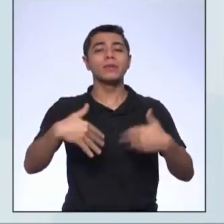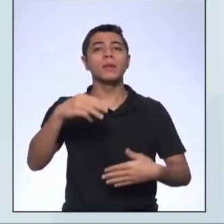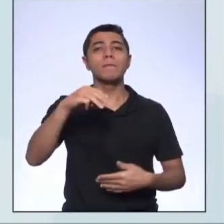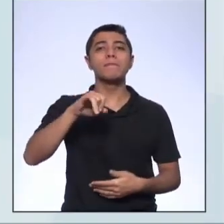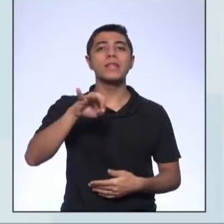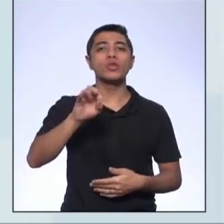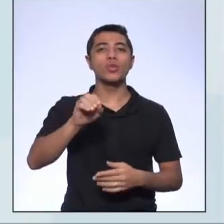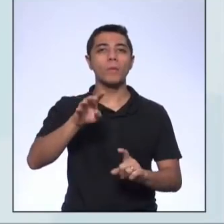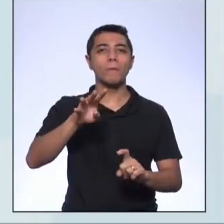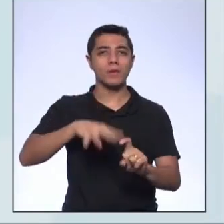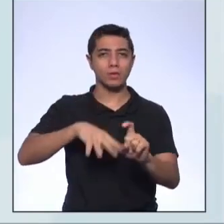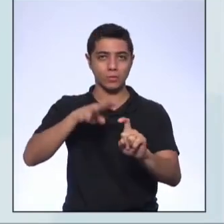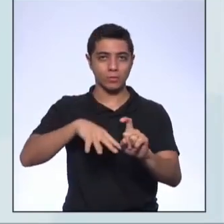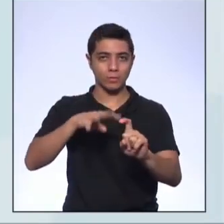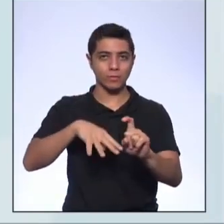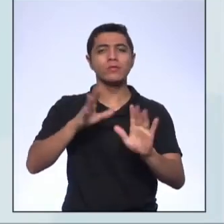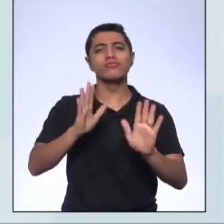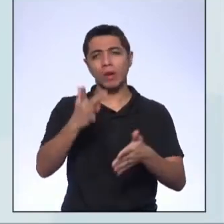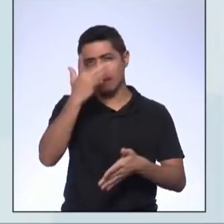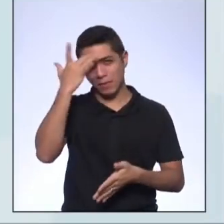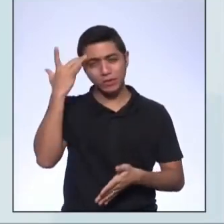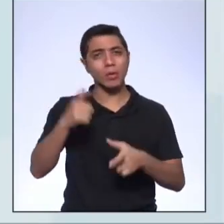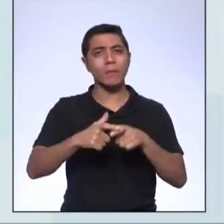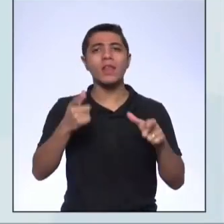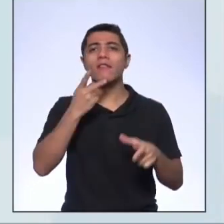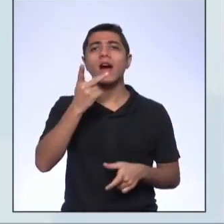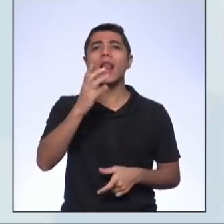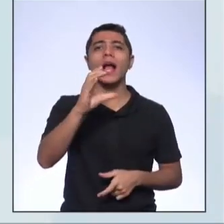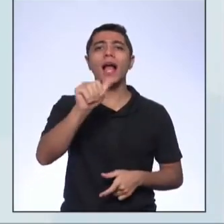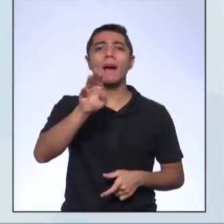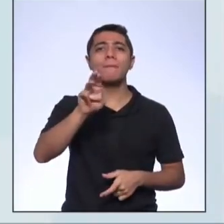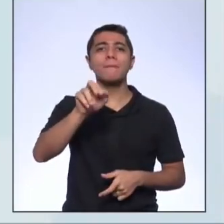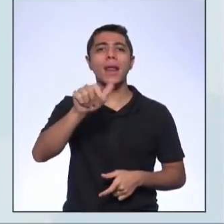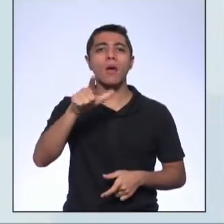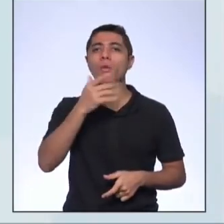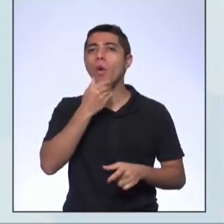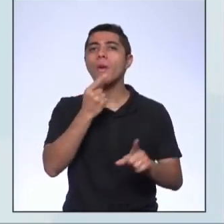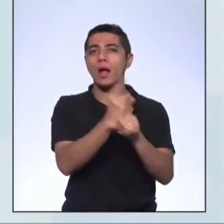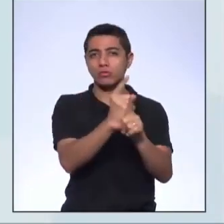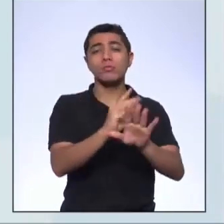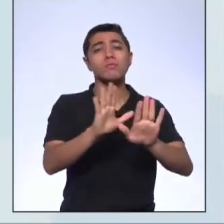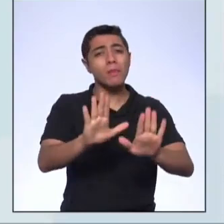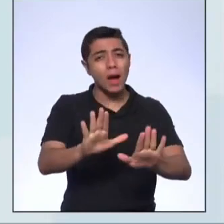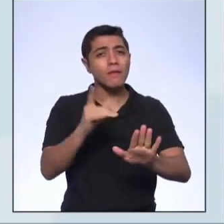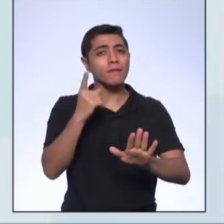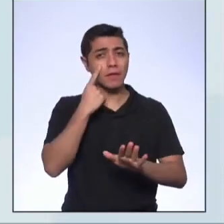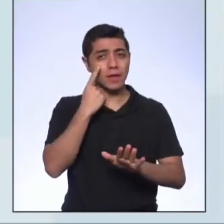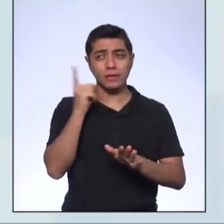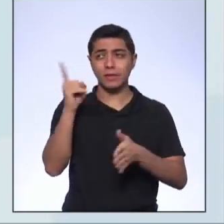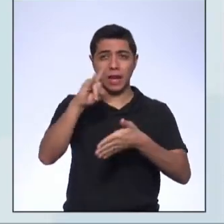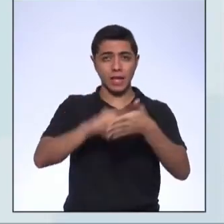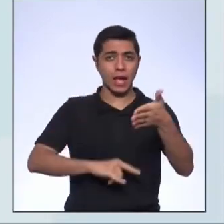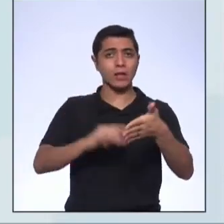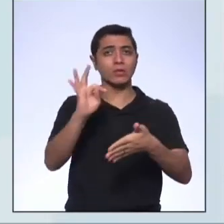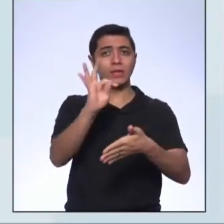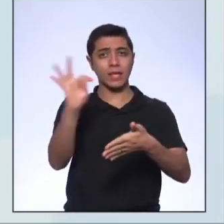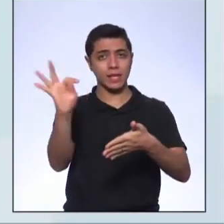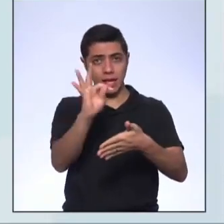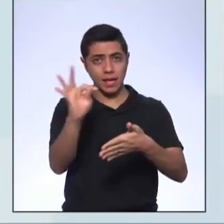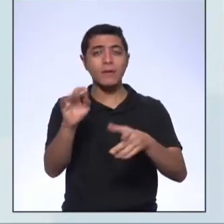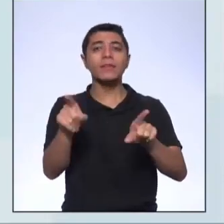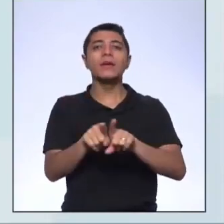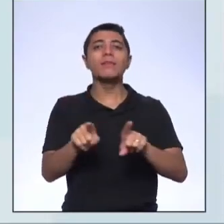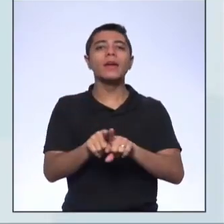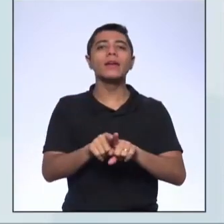se analisarmos a cronologia dos acontecimentos sobre a rota dos portugueses até as Índias e o Tratado de Tordesilhas, podemos